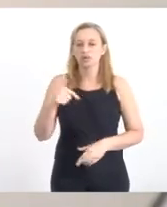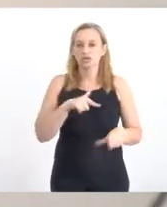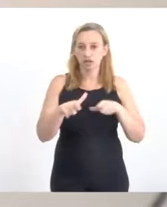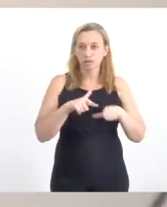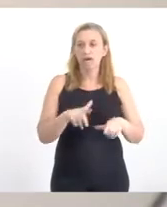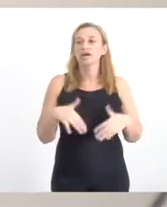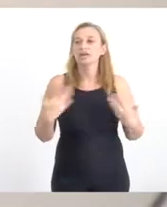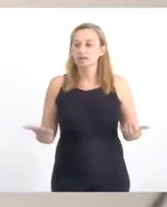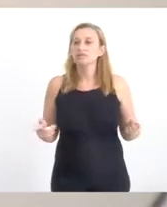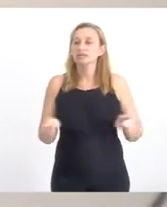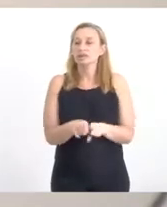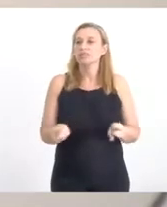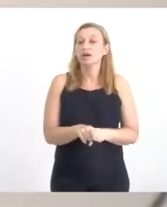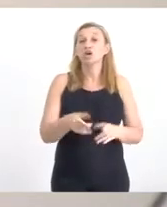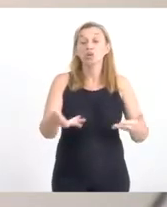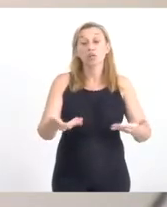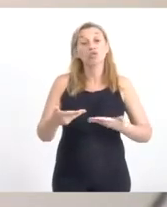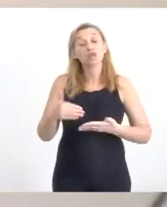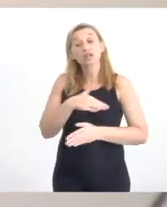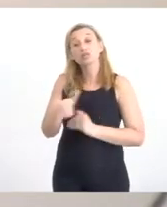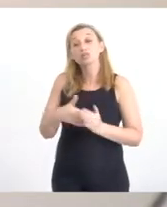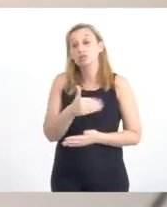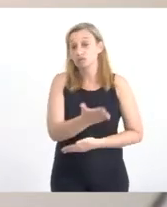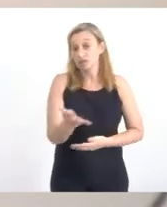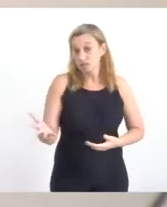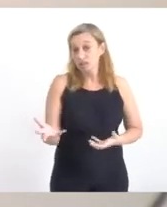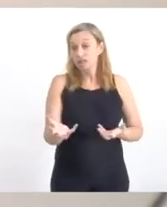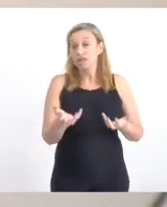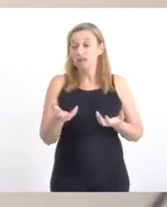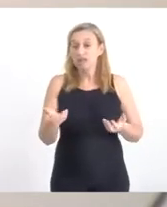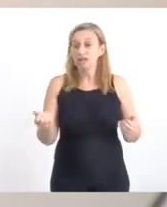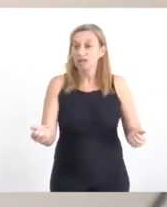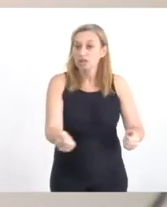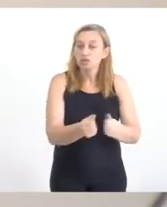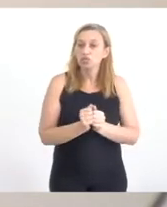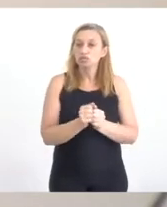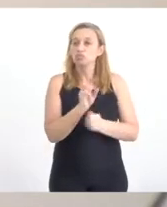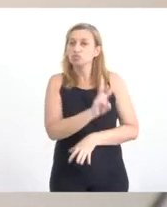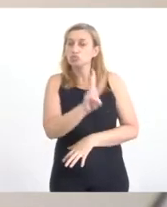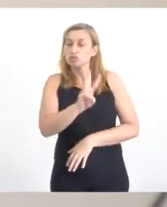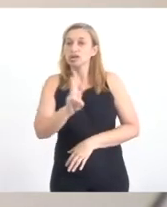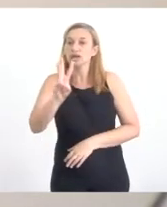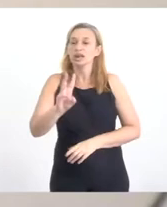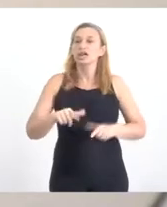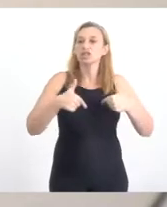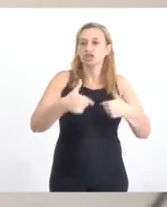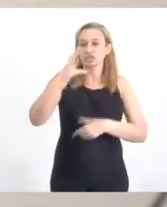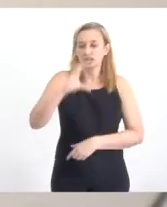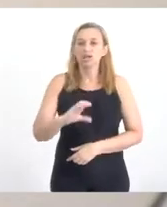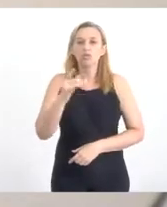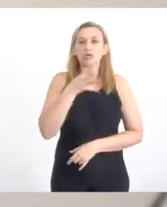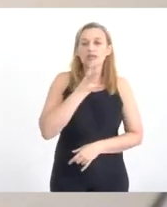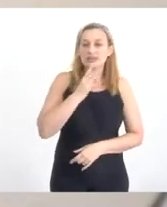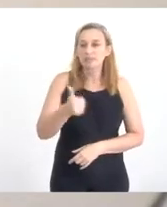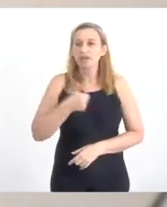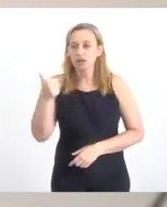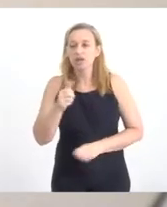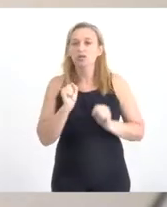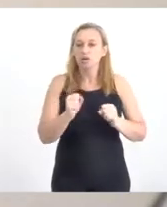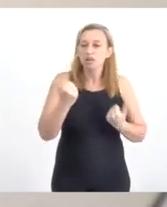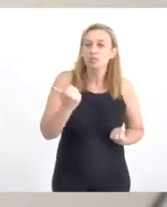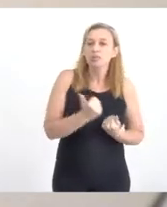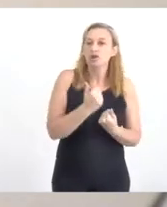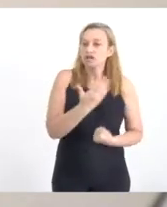trabalhos estão também convido todas as entidades que queiram participar a entrar no site da ação da cidadania para conhecer melhor para que